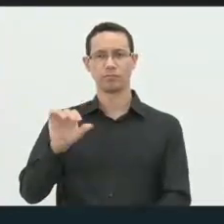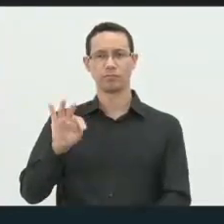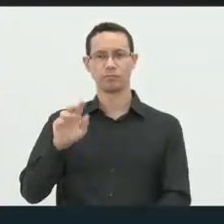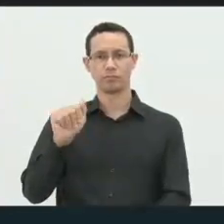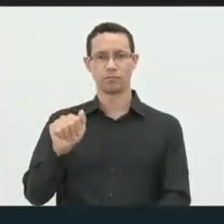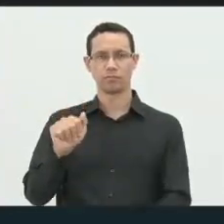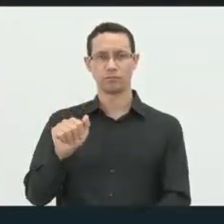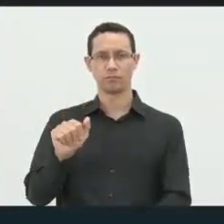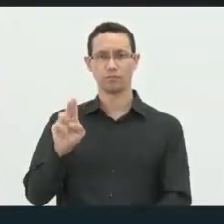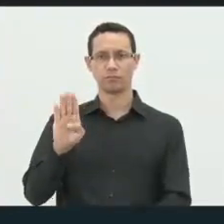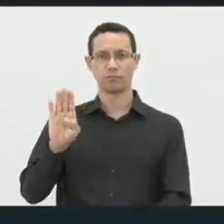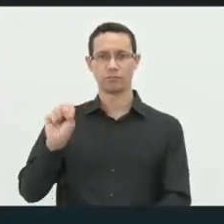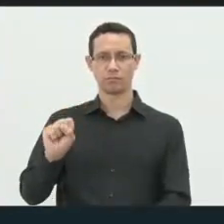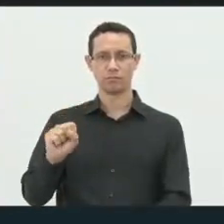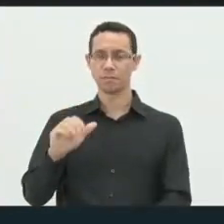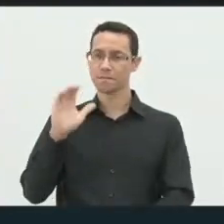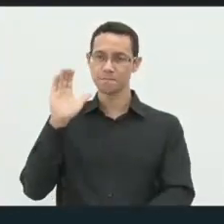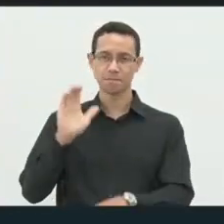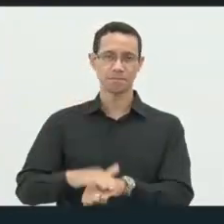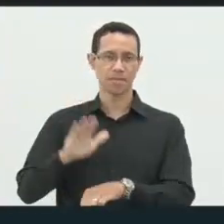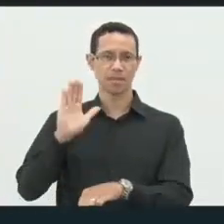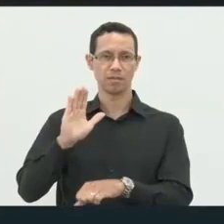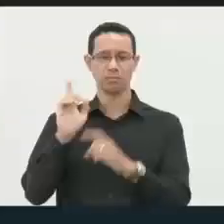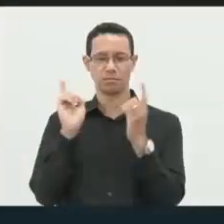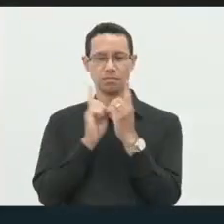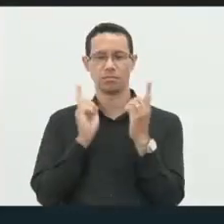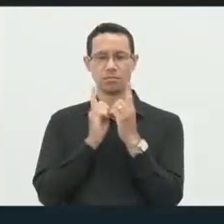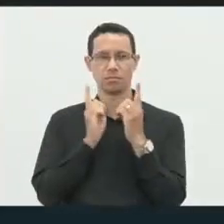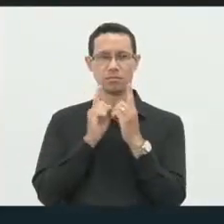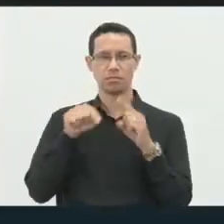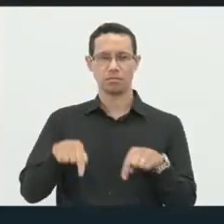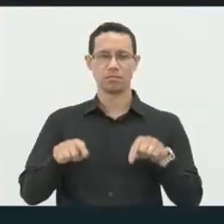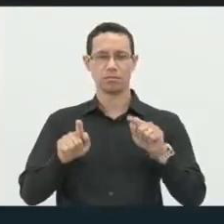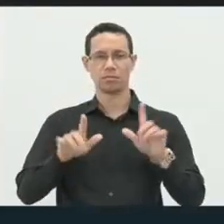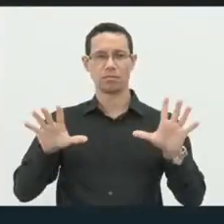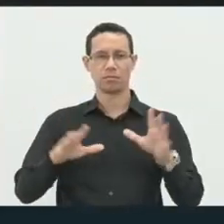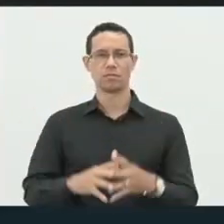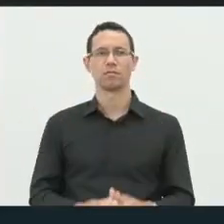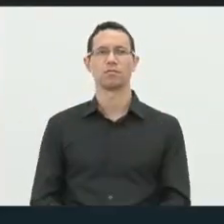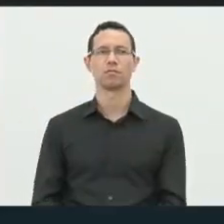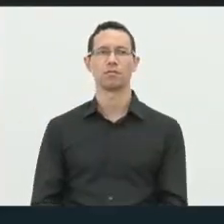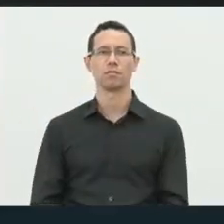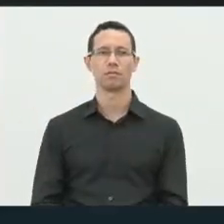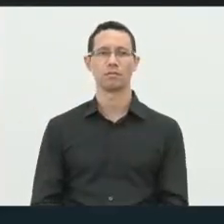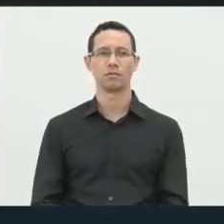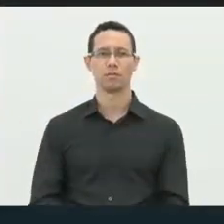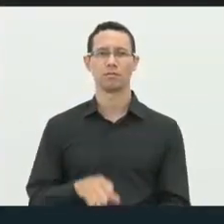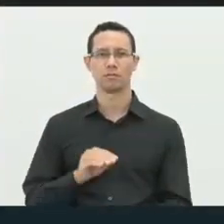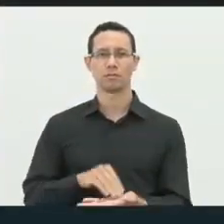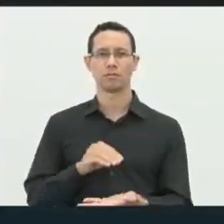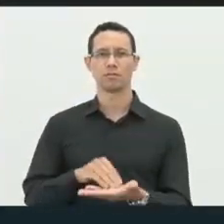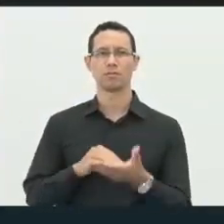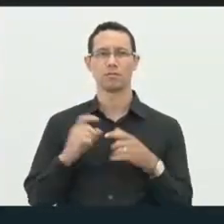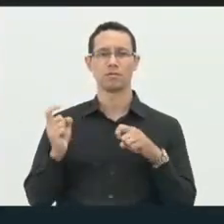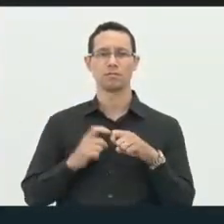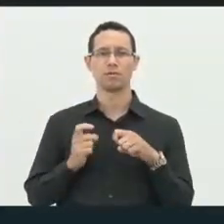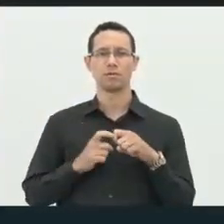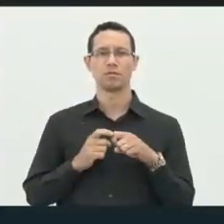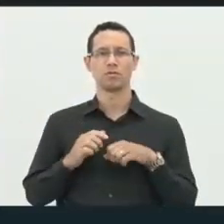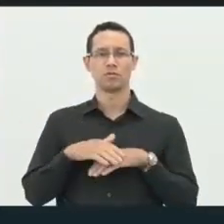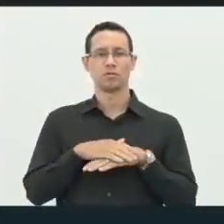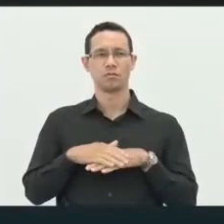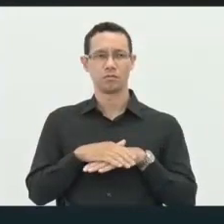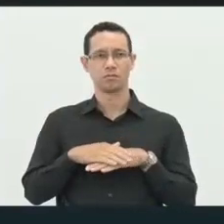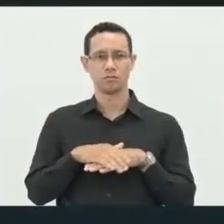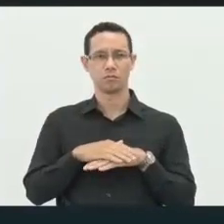que mais atendem pessoas nessa cidade estava faltando médicos nós conversamos